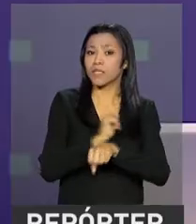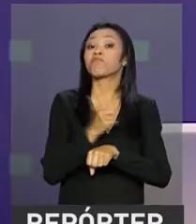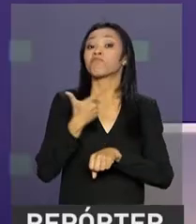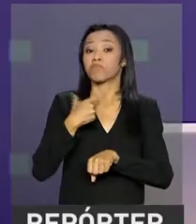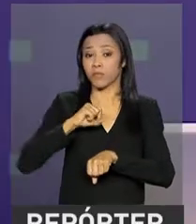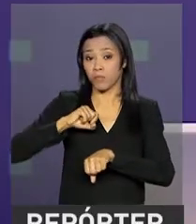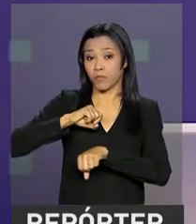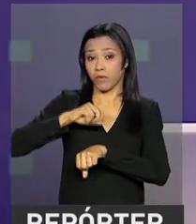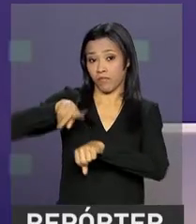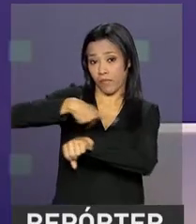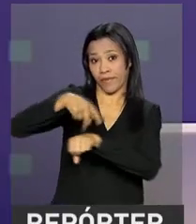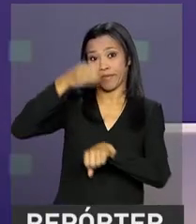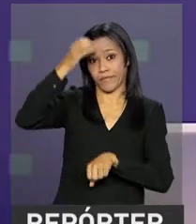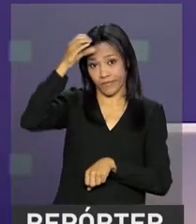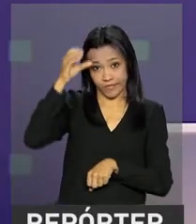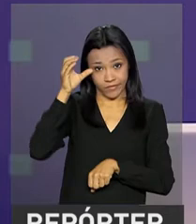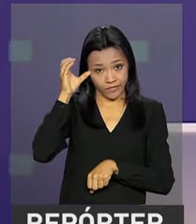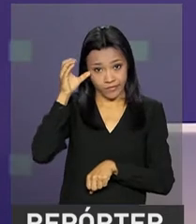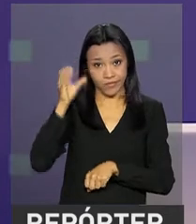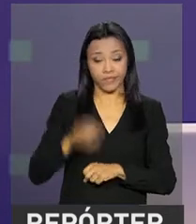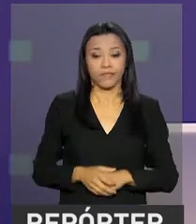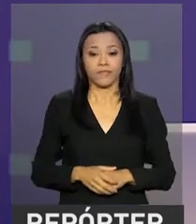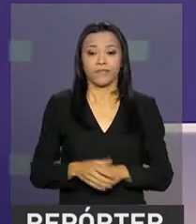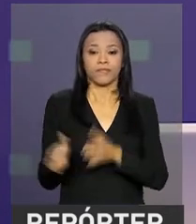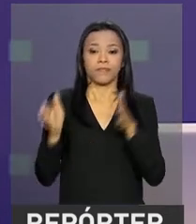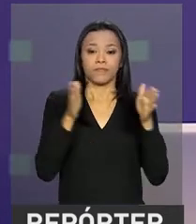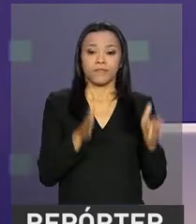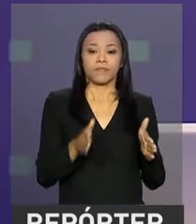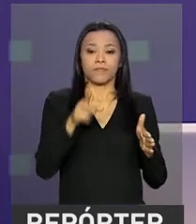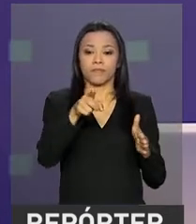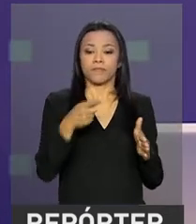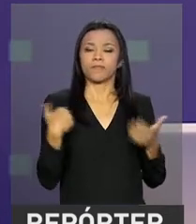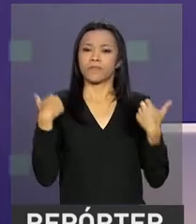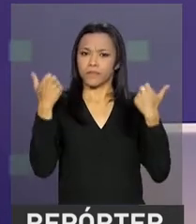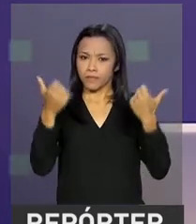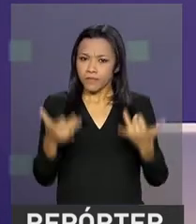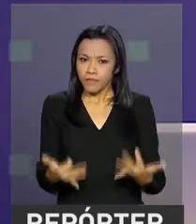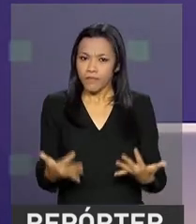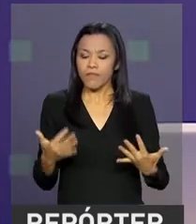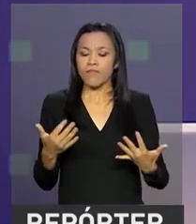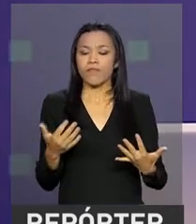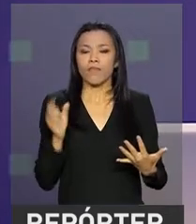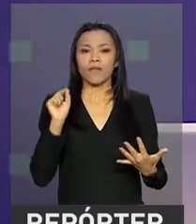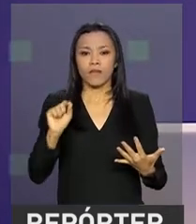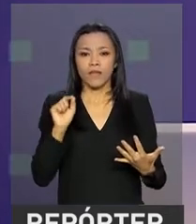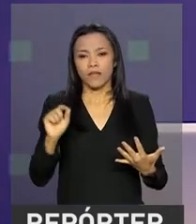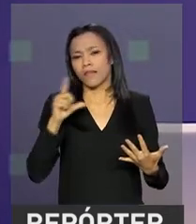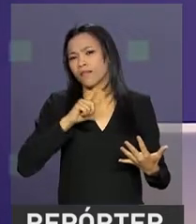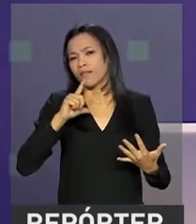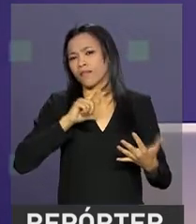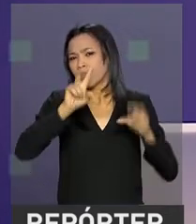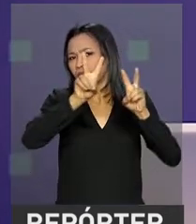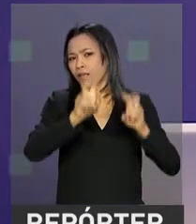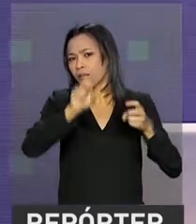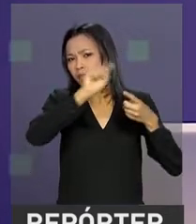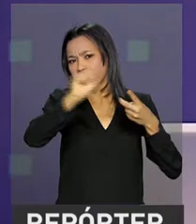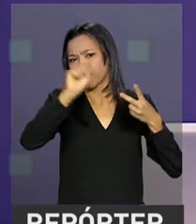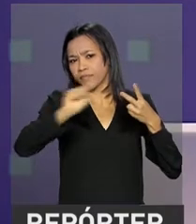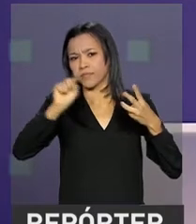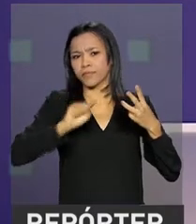nosso diálogo amplo abrange temas os mais diversos